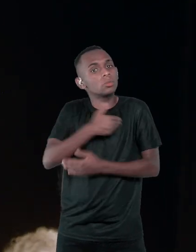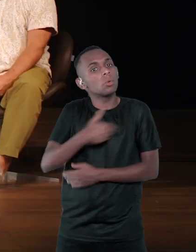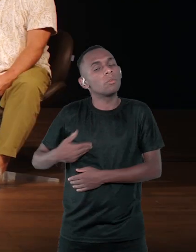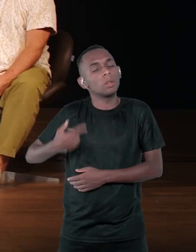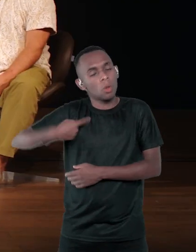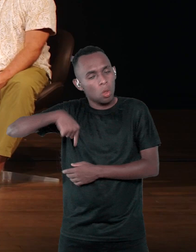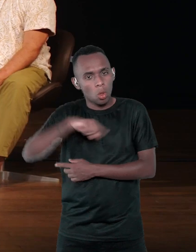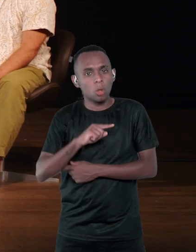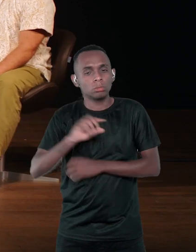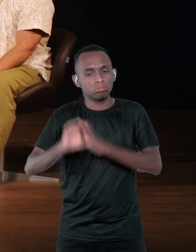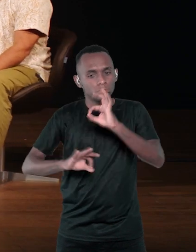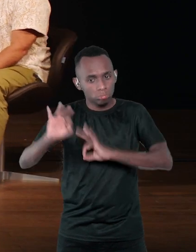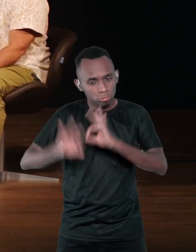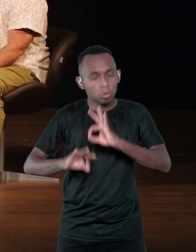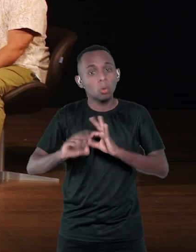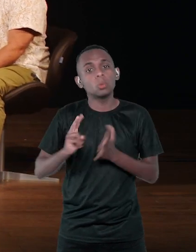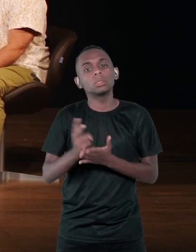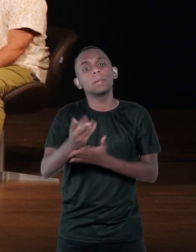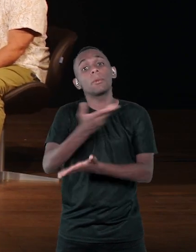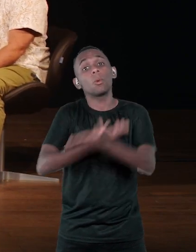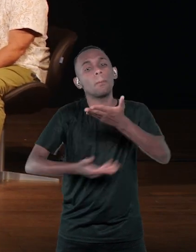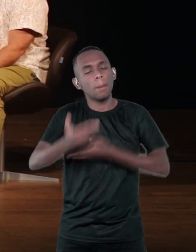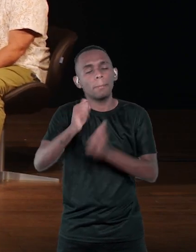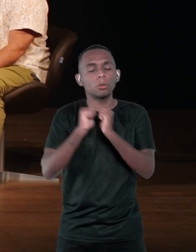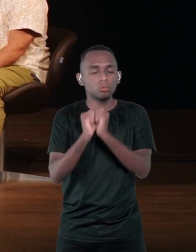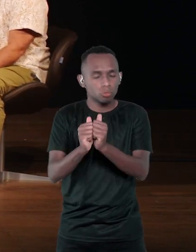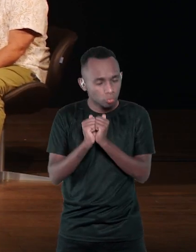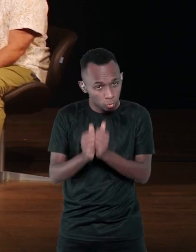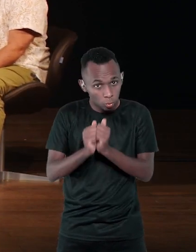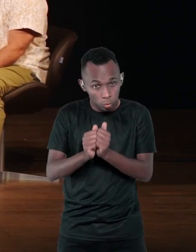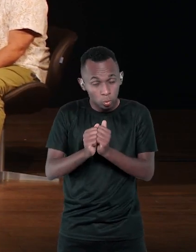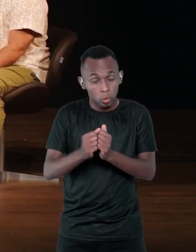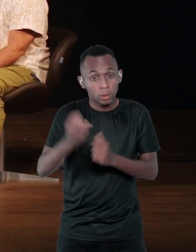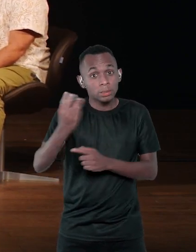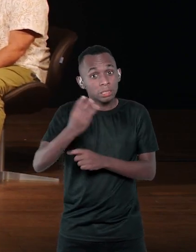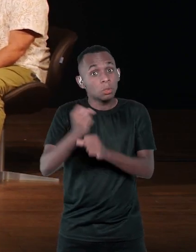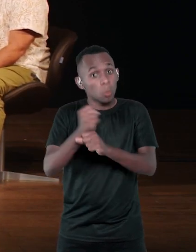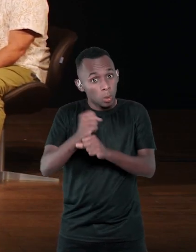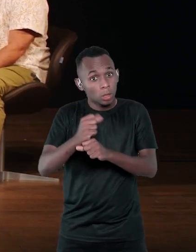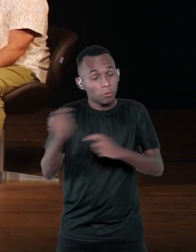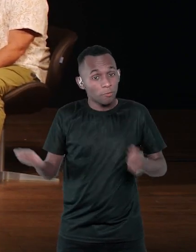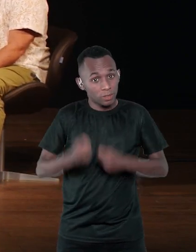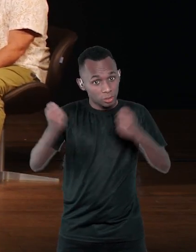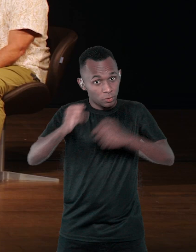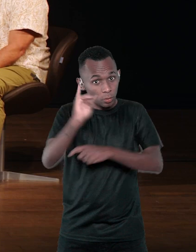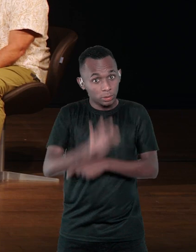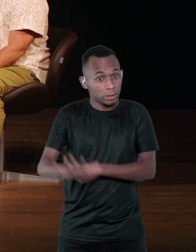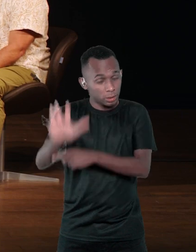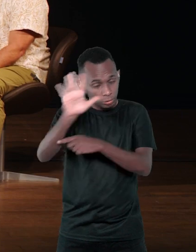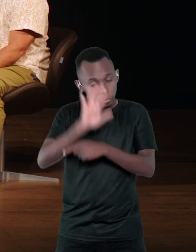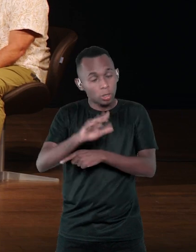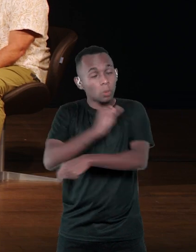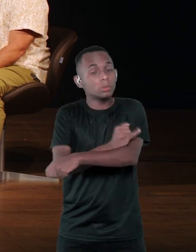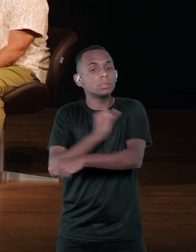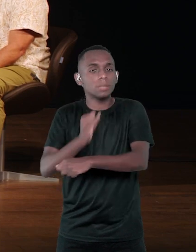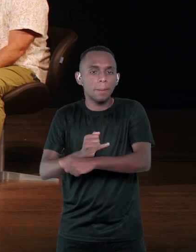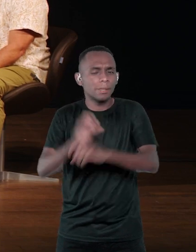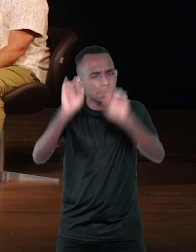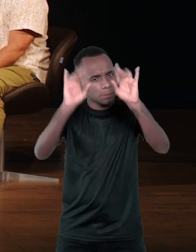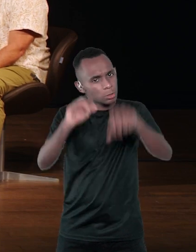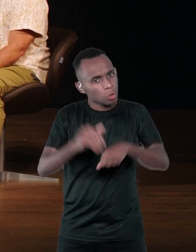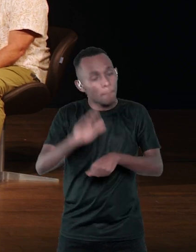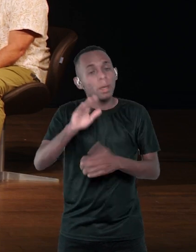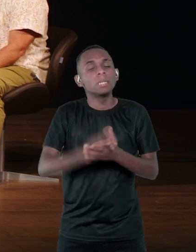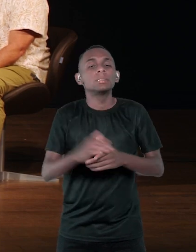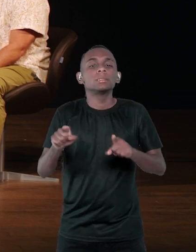governo aqui. Sempre um Papo conosco, o terceiro ano do FLI Itabira este ano, que vai ser mais especial ainda.